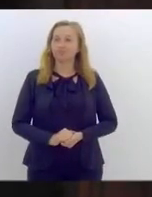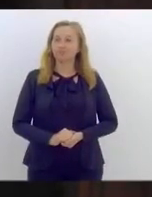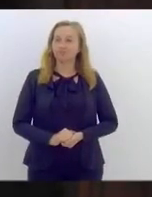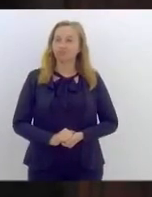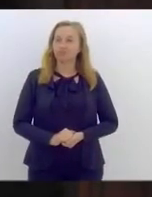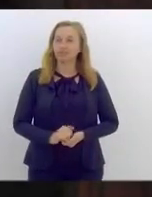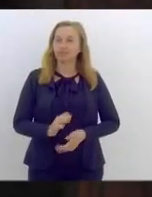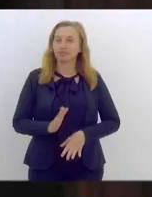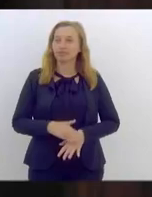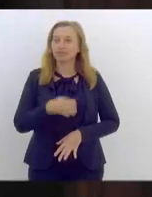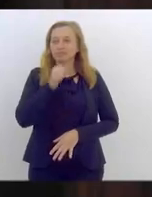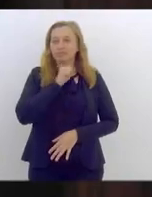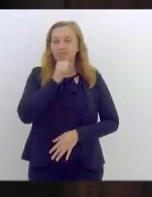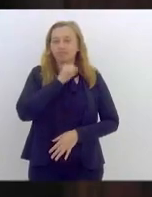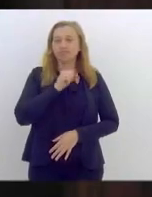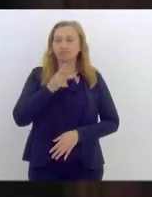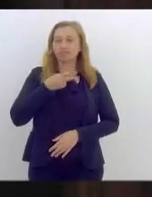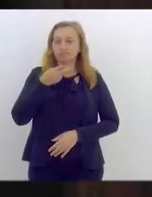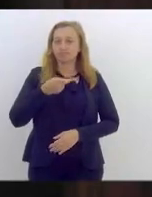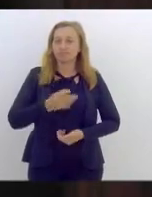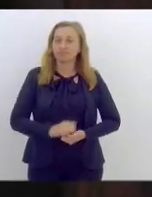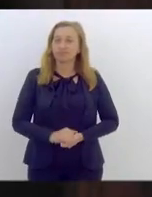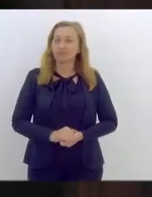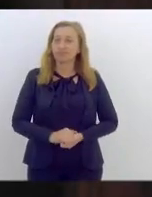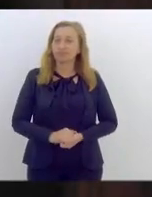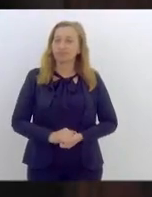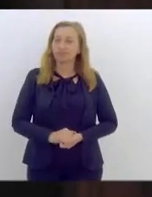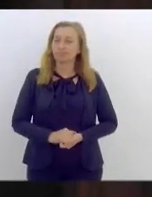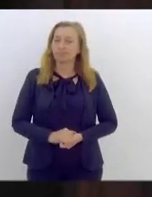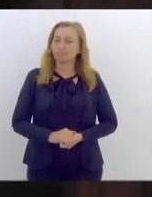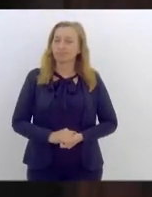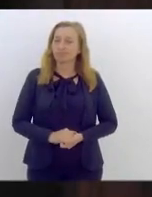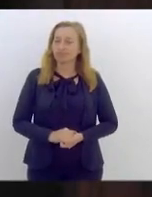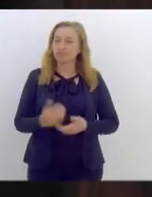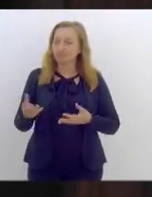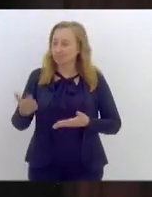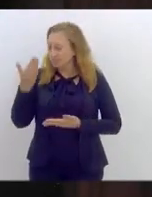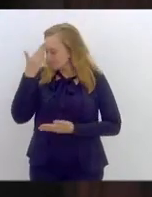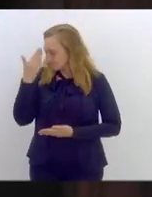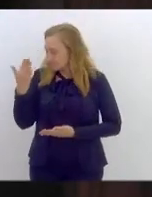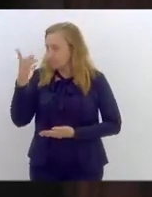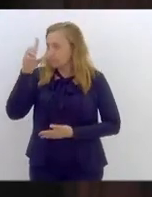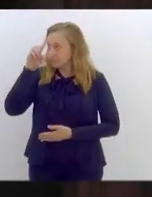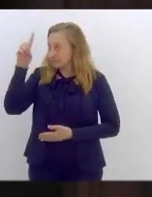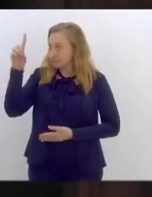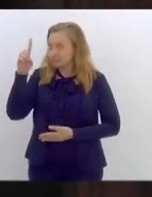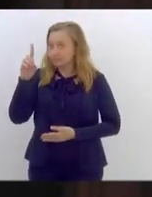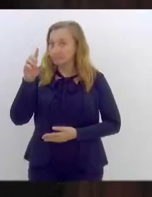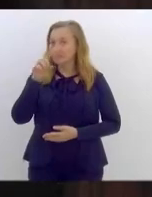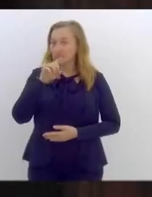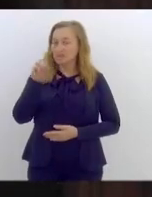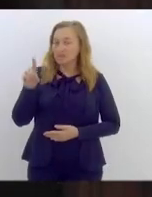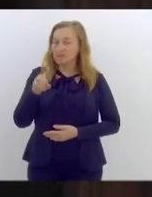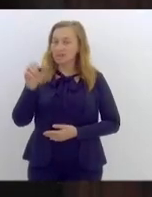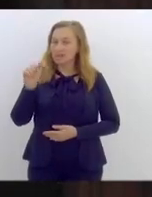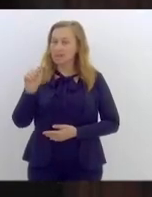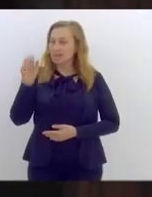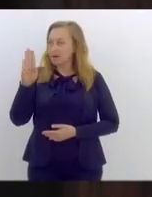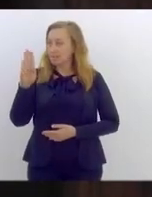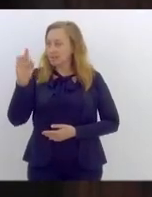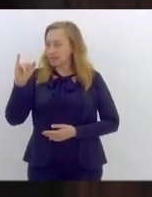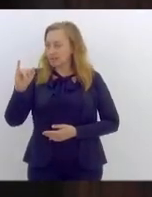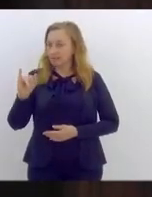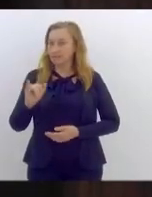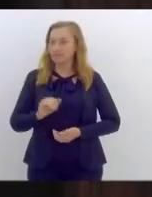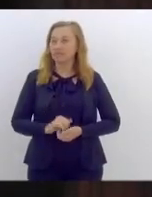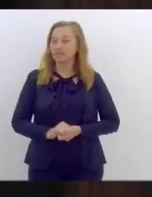mais velhos aqui, a senhora, nós damos graças a Deus, graças a Zambi, que a senhora está aqui e a senhora